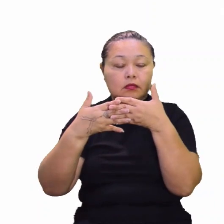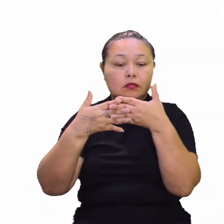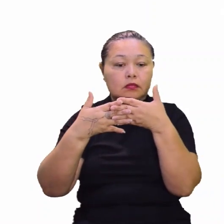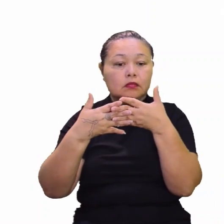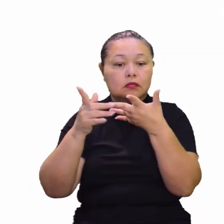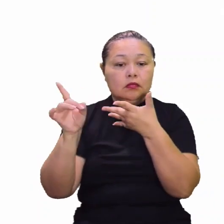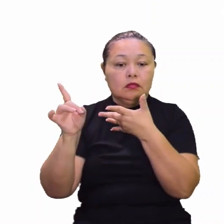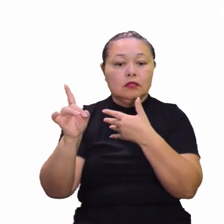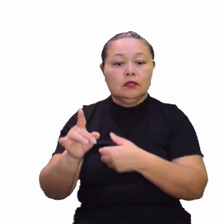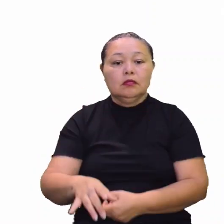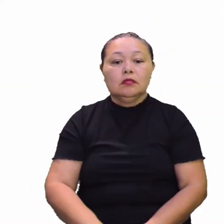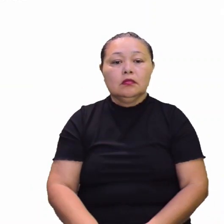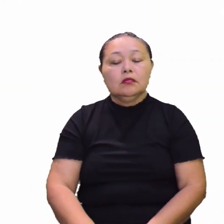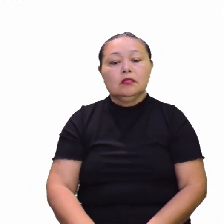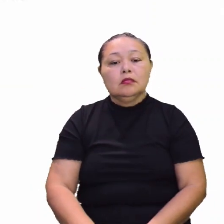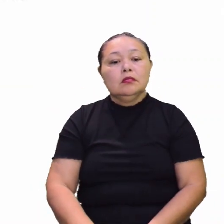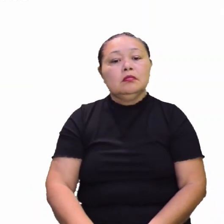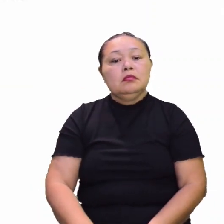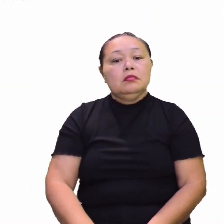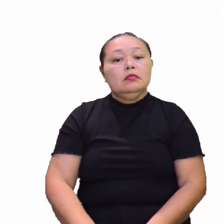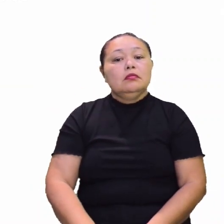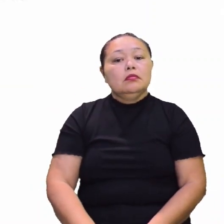Tá? Com certeza, professor.